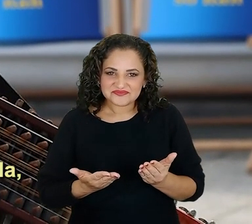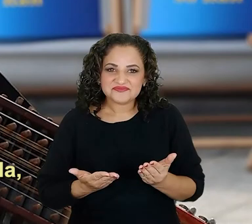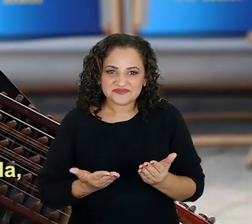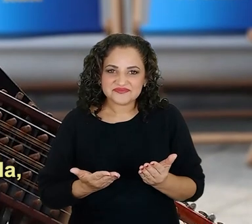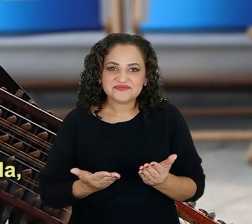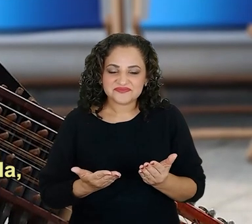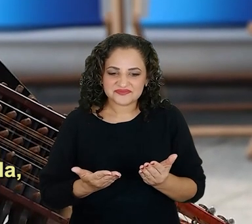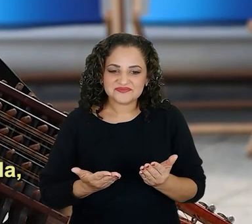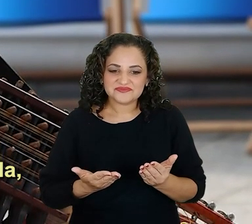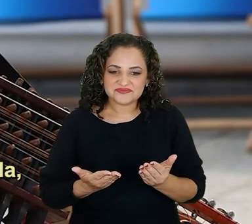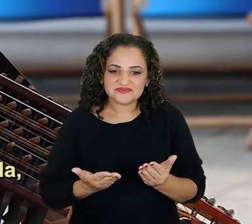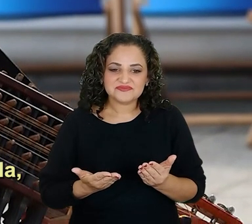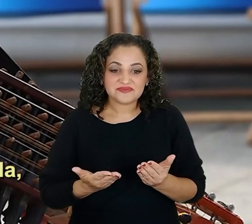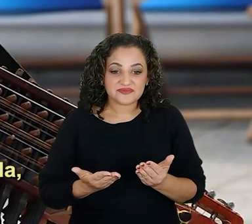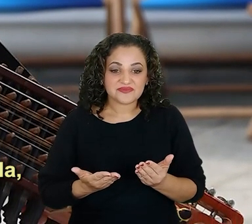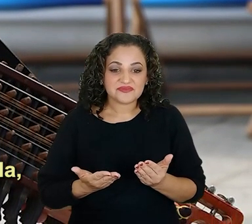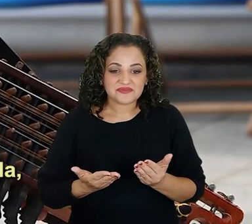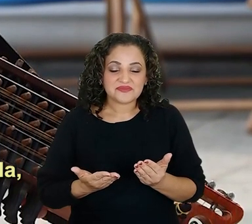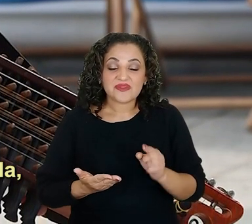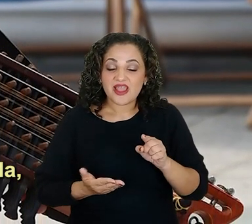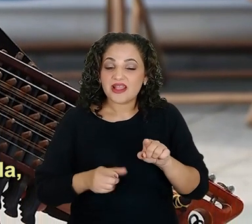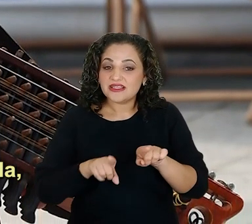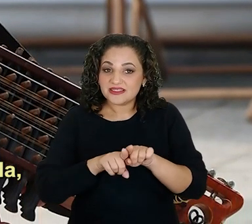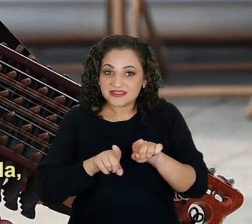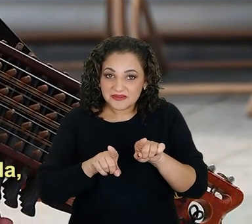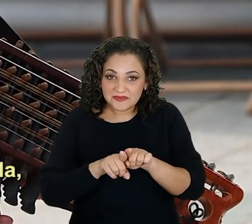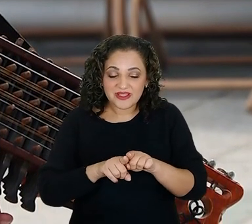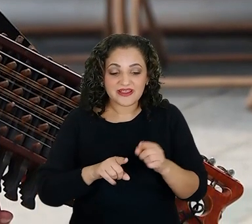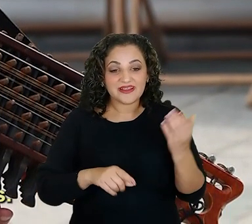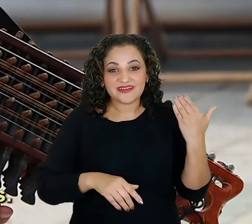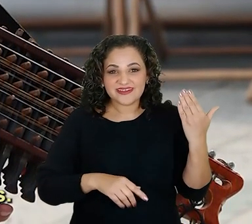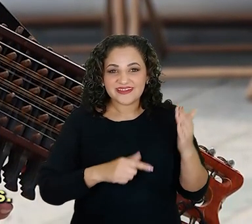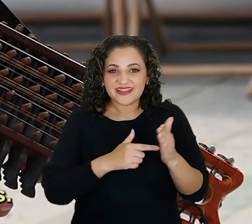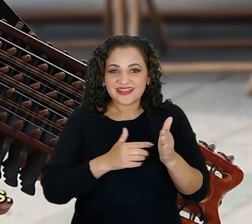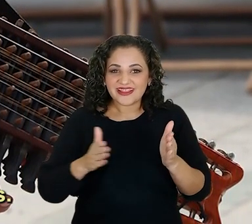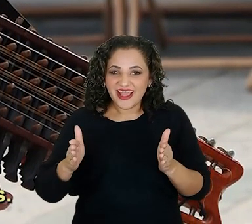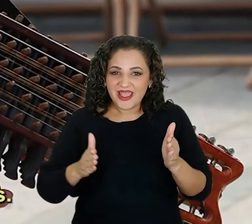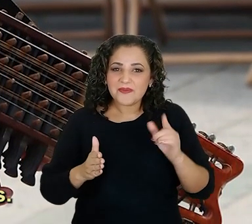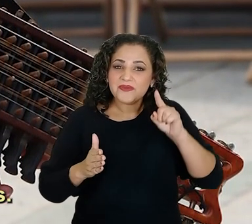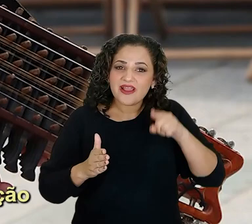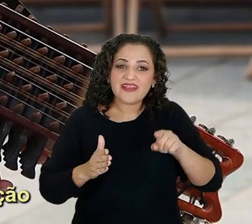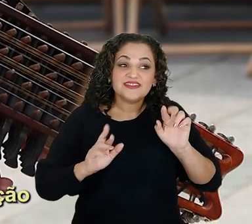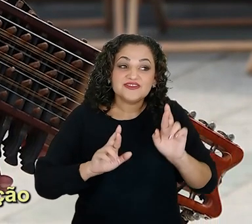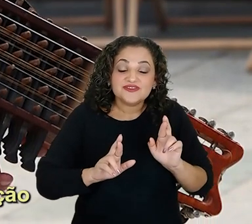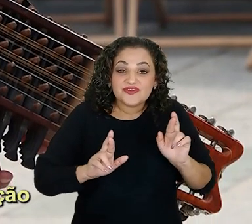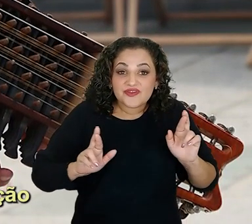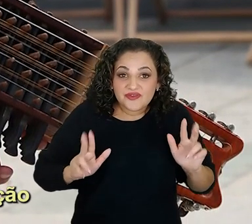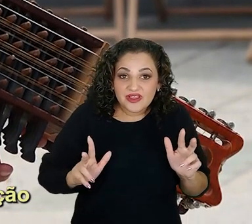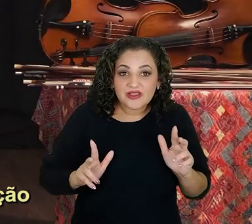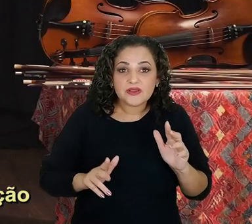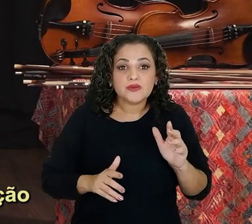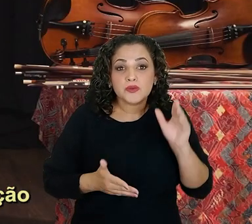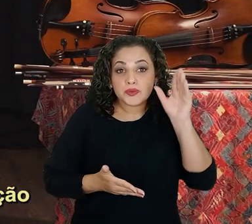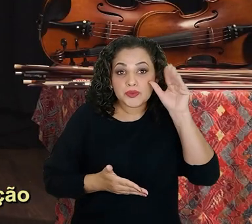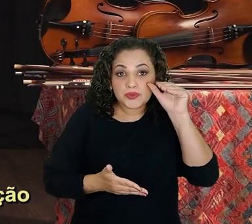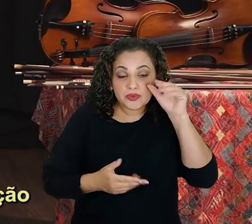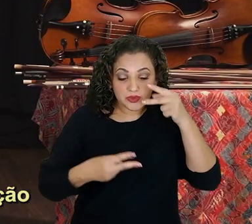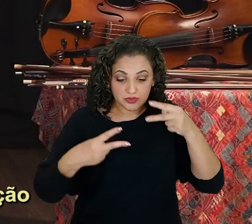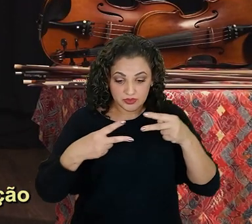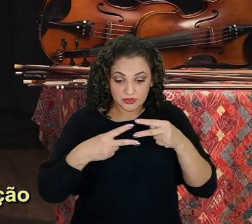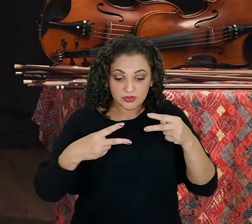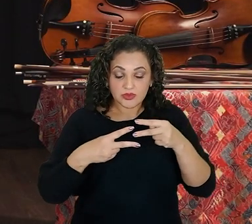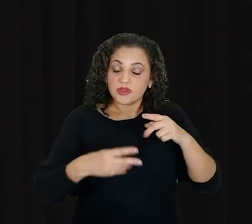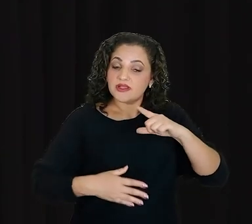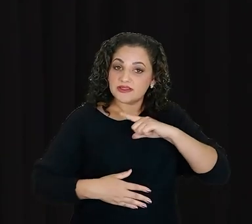só que é com o ar não é com manivela né que também é ali daquela época que são instrumentos assim muito diferentes se vocês quiserem eu deixei mais dois